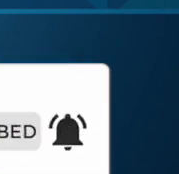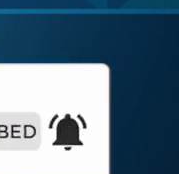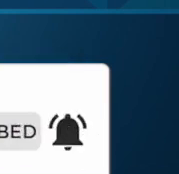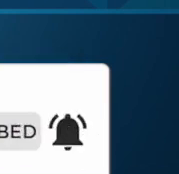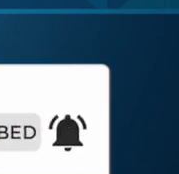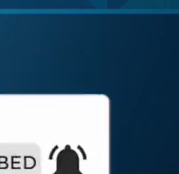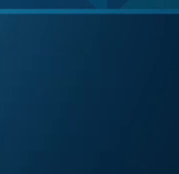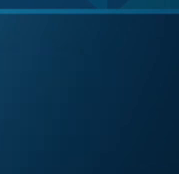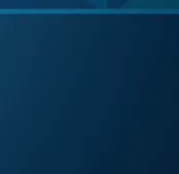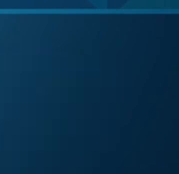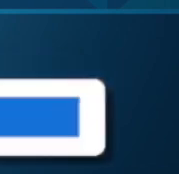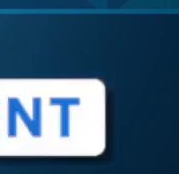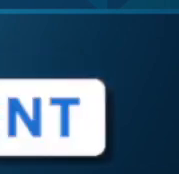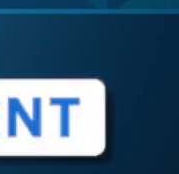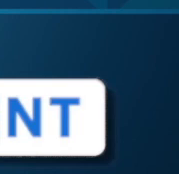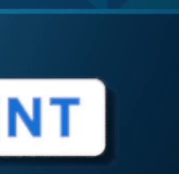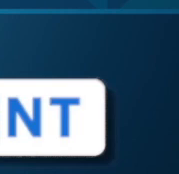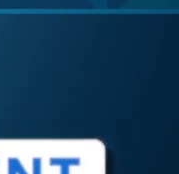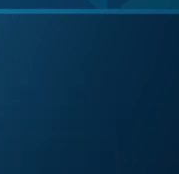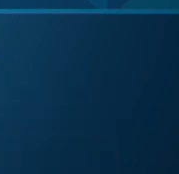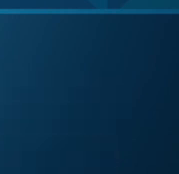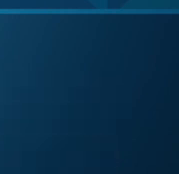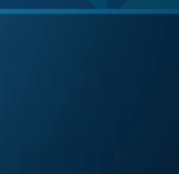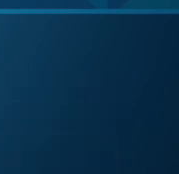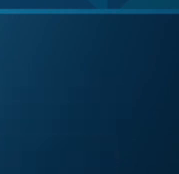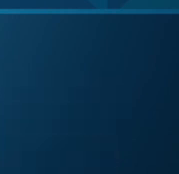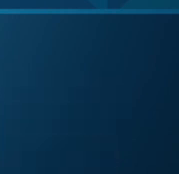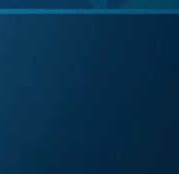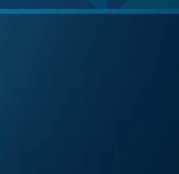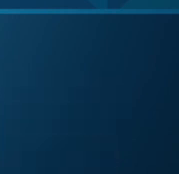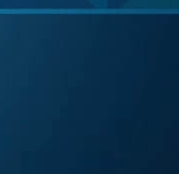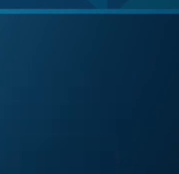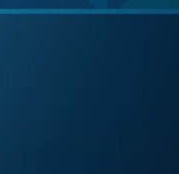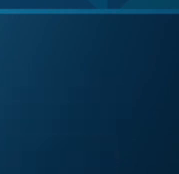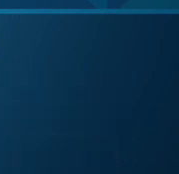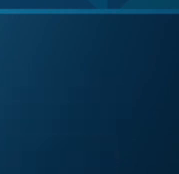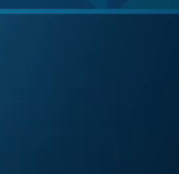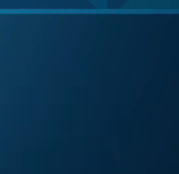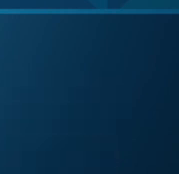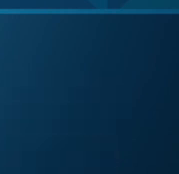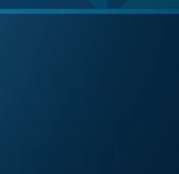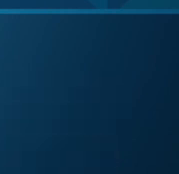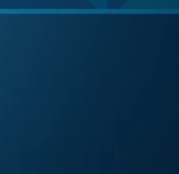botão notificação. Fó comentário, não faz tutang, ba media social, siraselek.